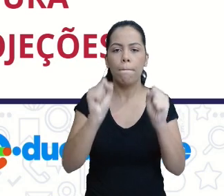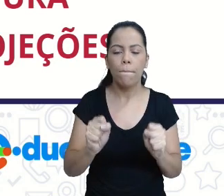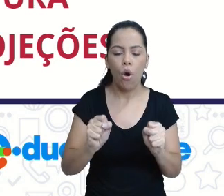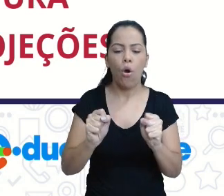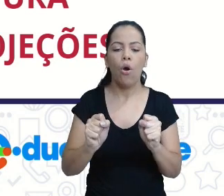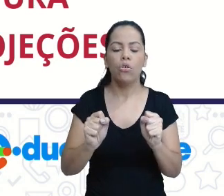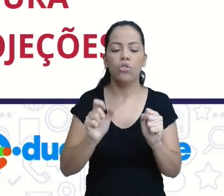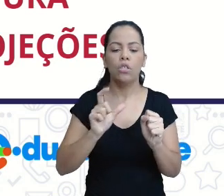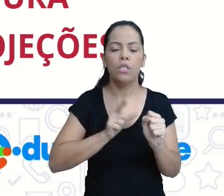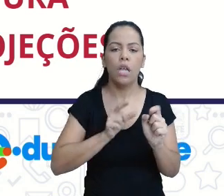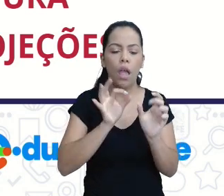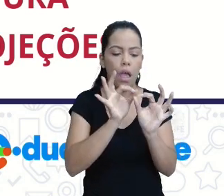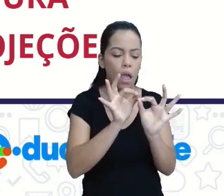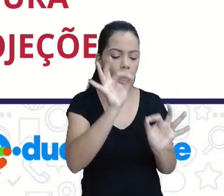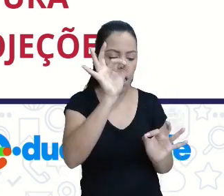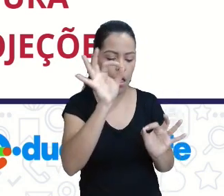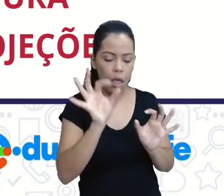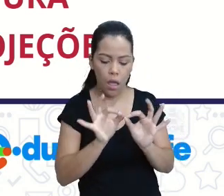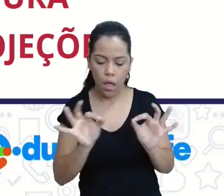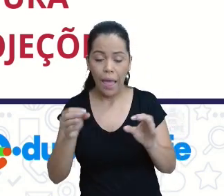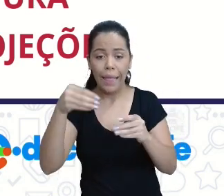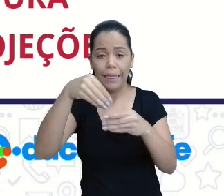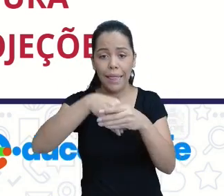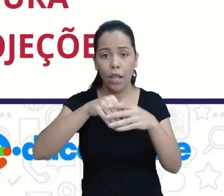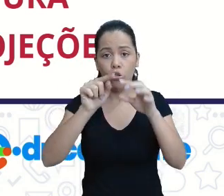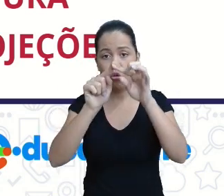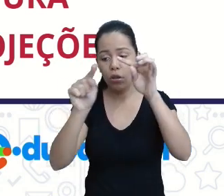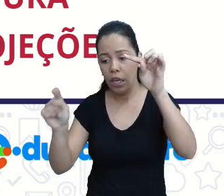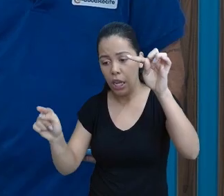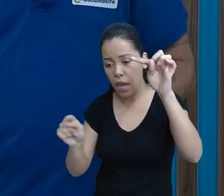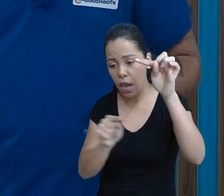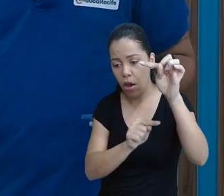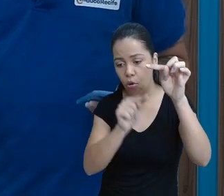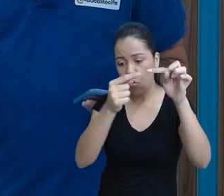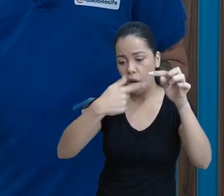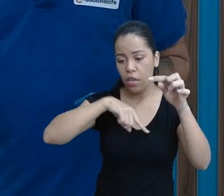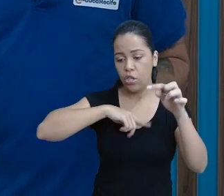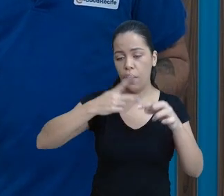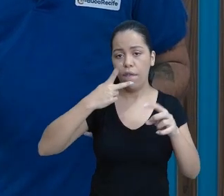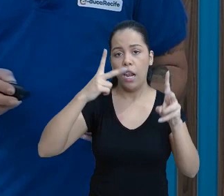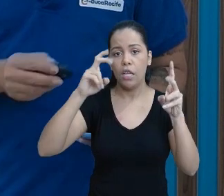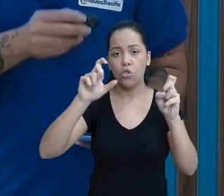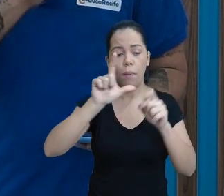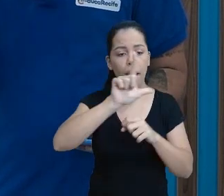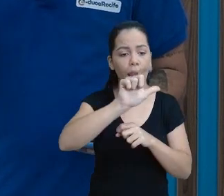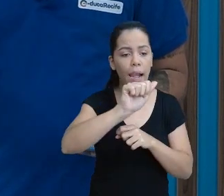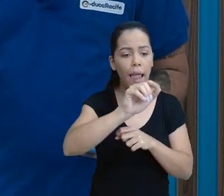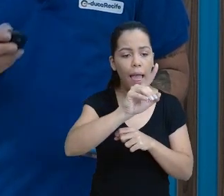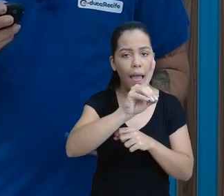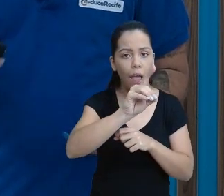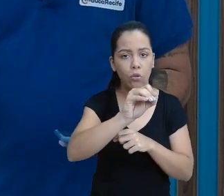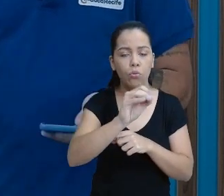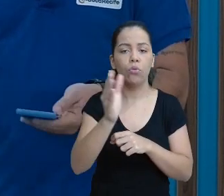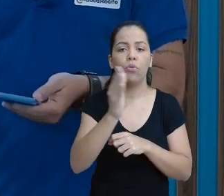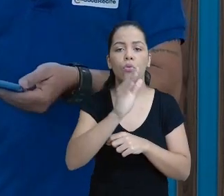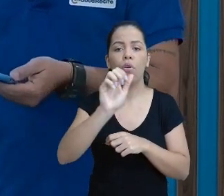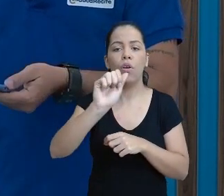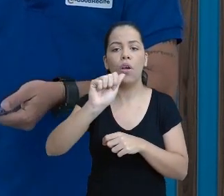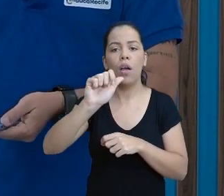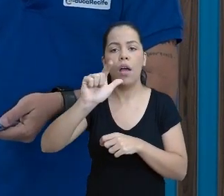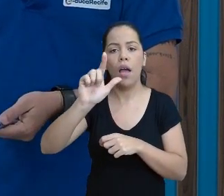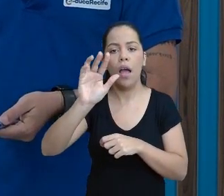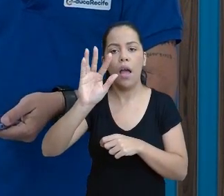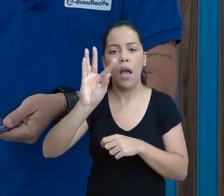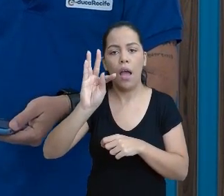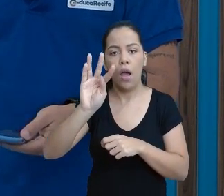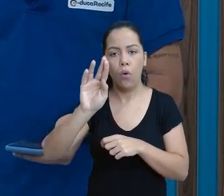gente vai estar falando de lados, altura e projeções. Então, qual é a ideia? A gente relacionar esses elementos